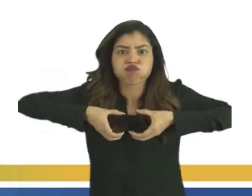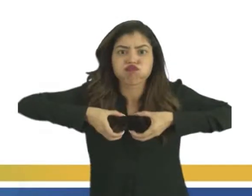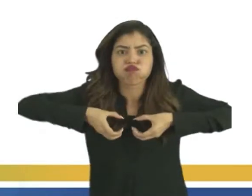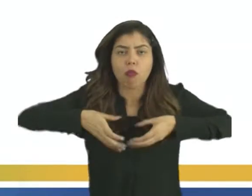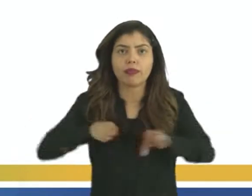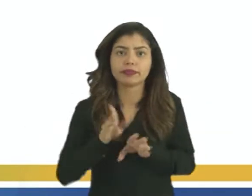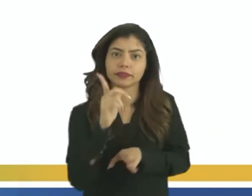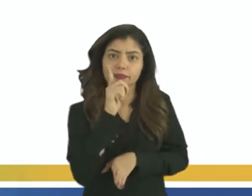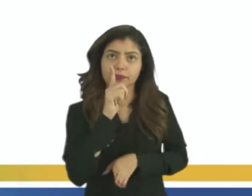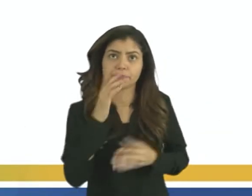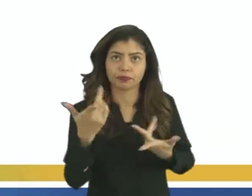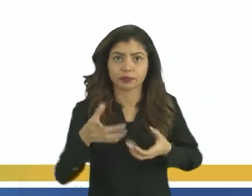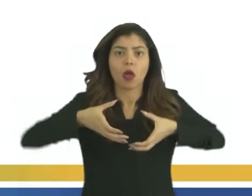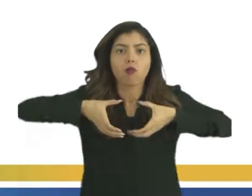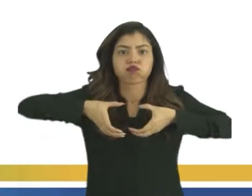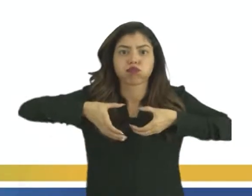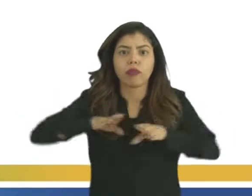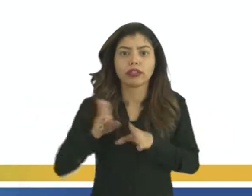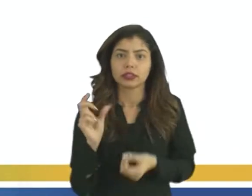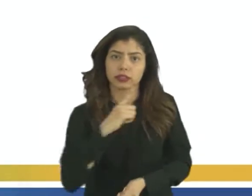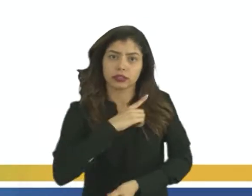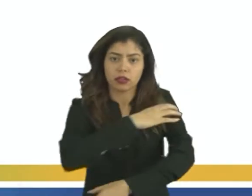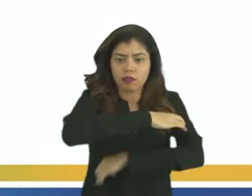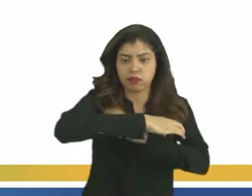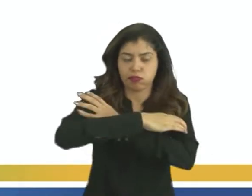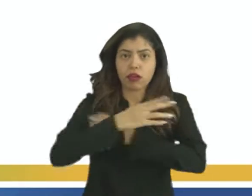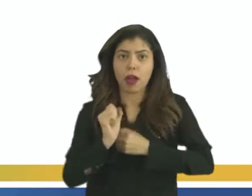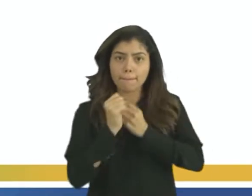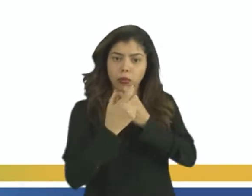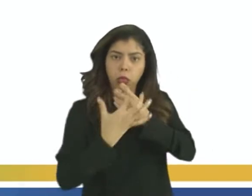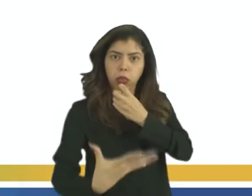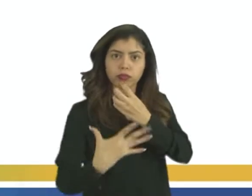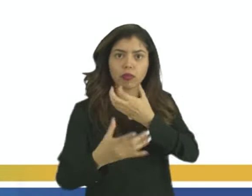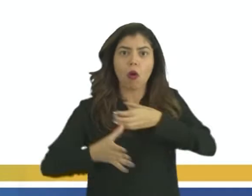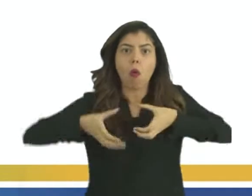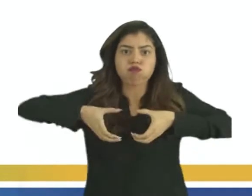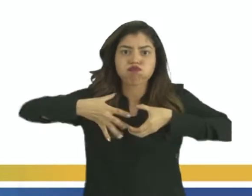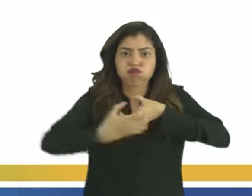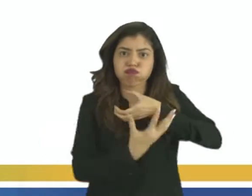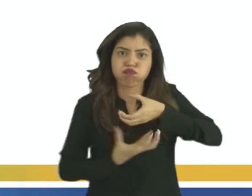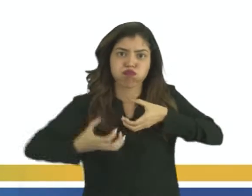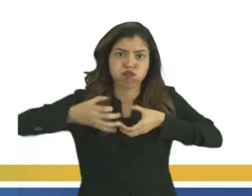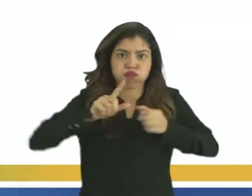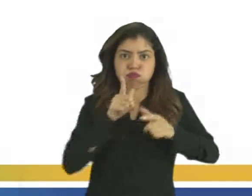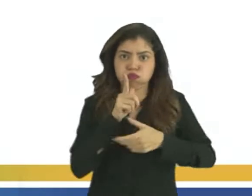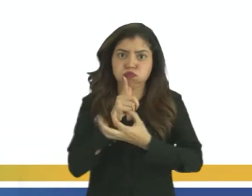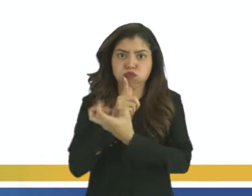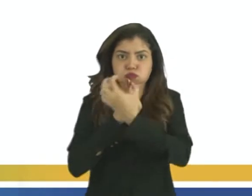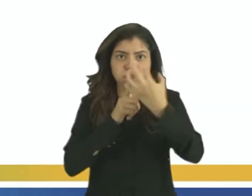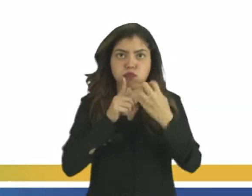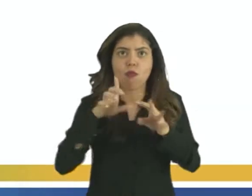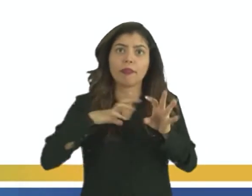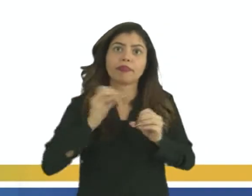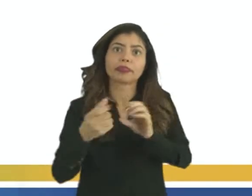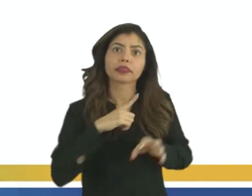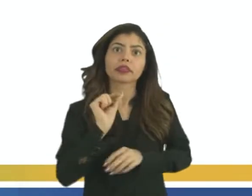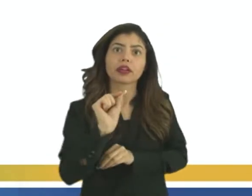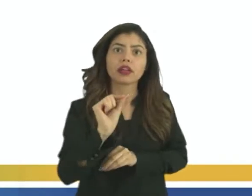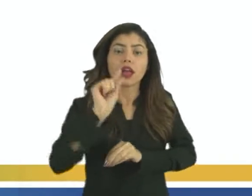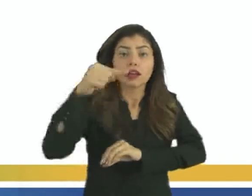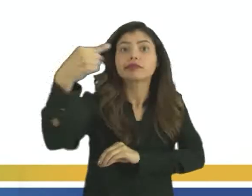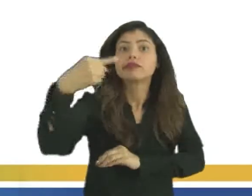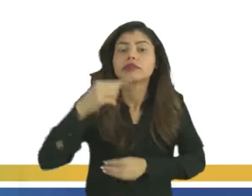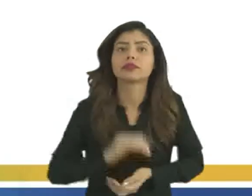corpo masculino, desenvolvendo mais músculos, mais pelos e acumulando menos gordura no corpo, como explicamos no Nerdologia sobre